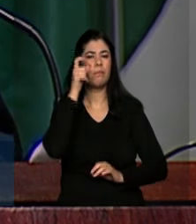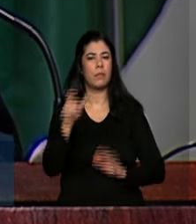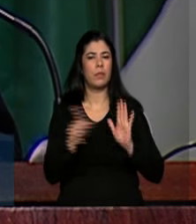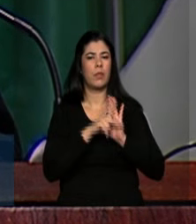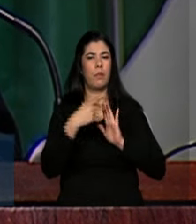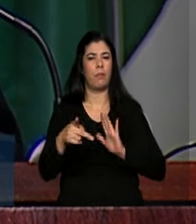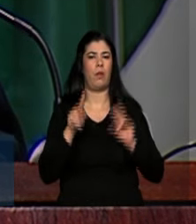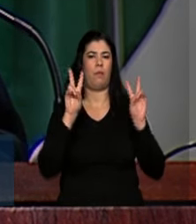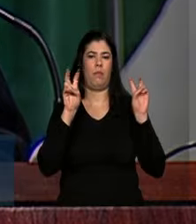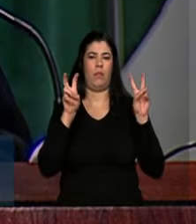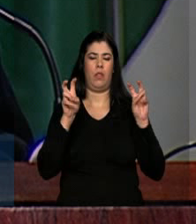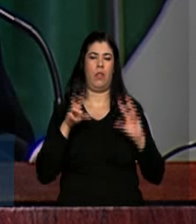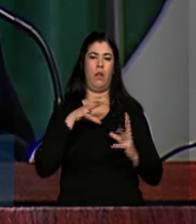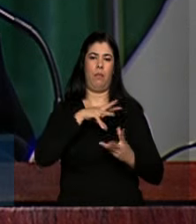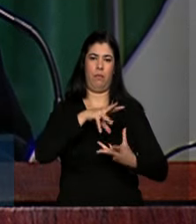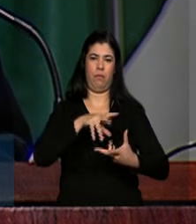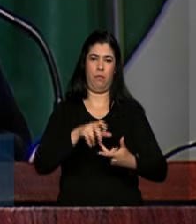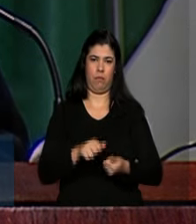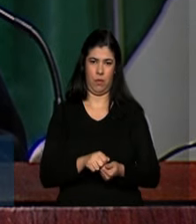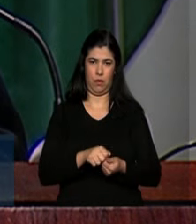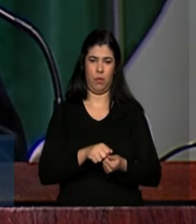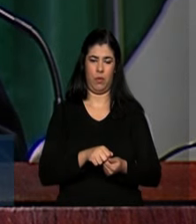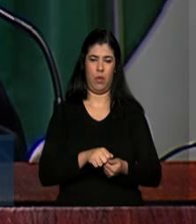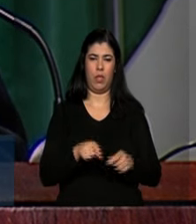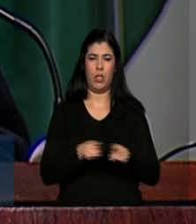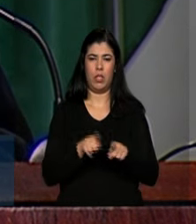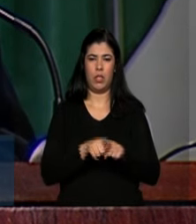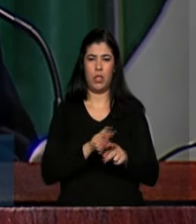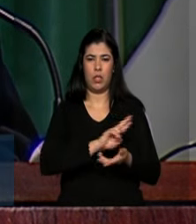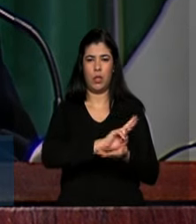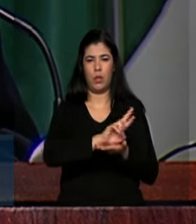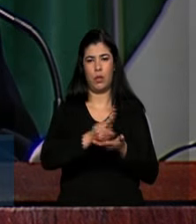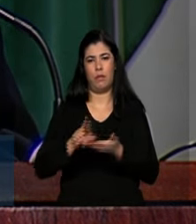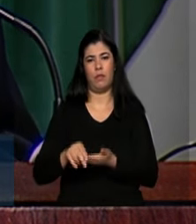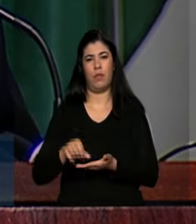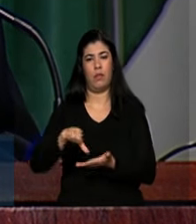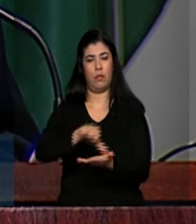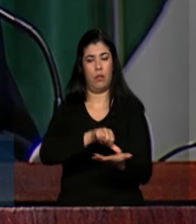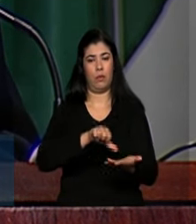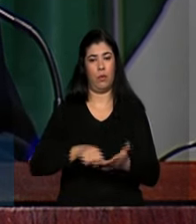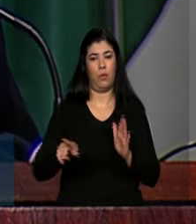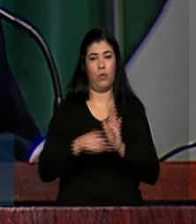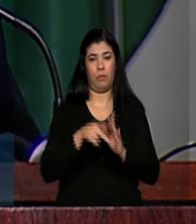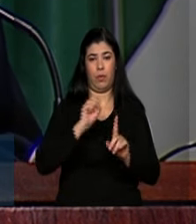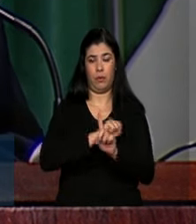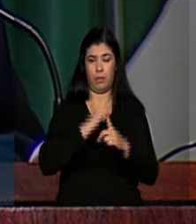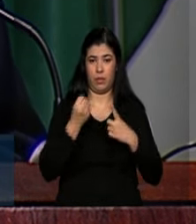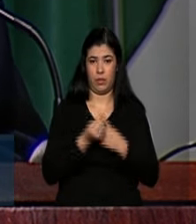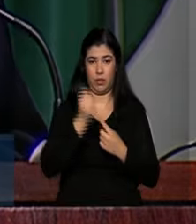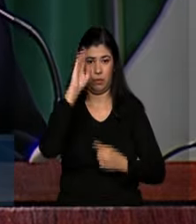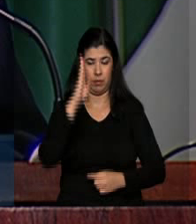assuntos internacionais que se observa nos mais distintos setores da sociedade brasileira.